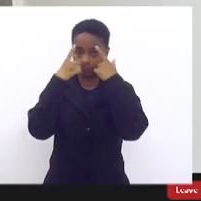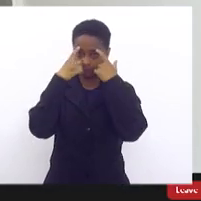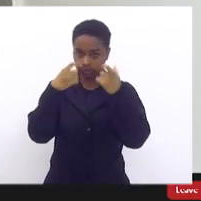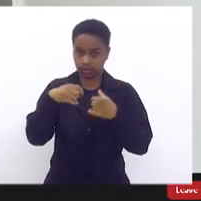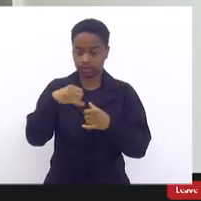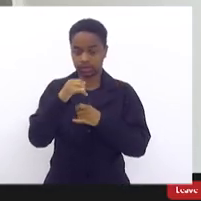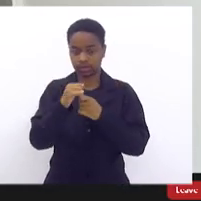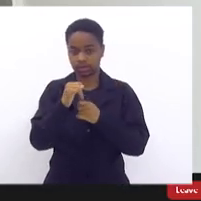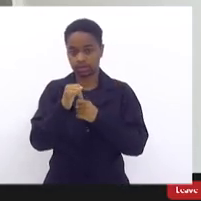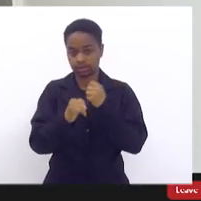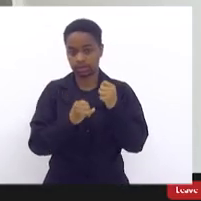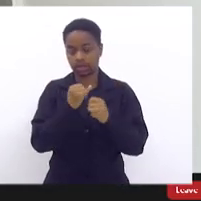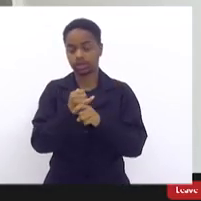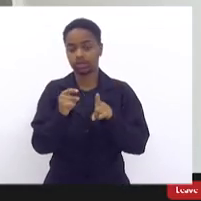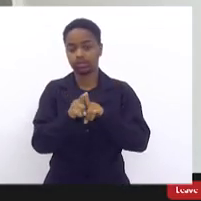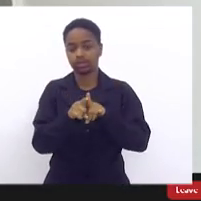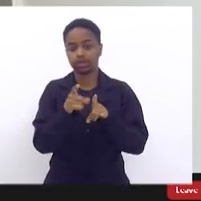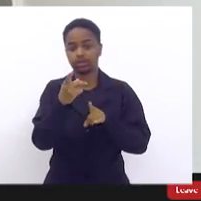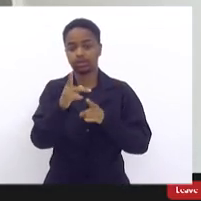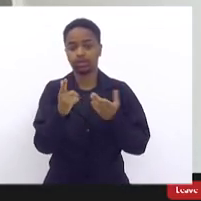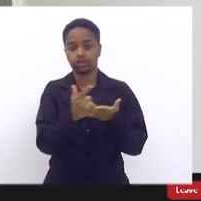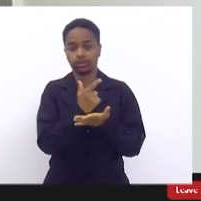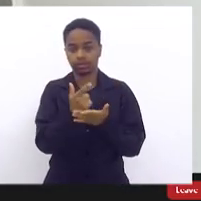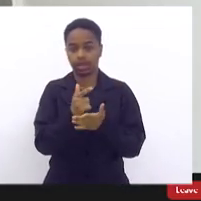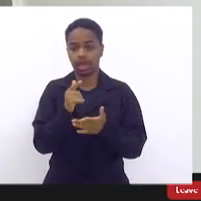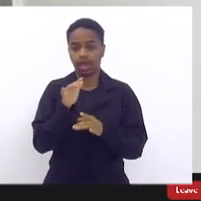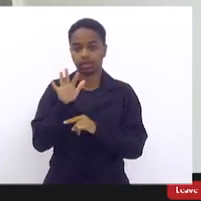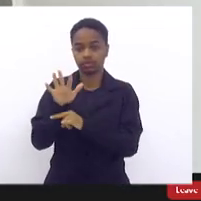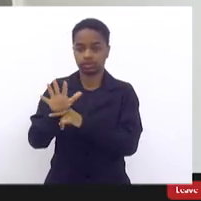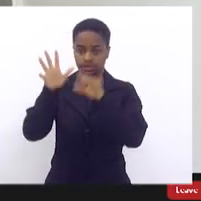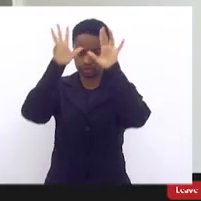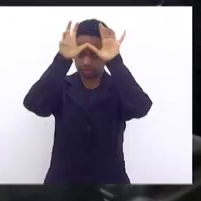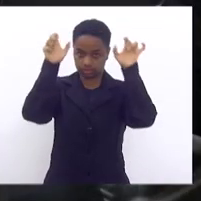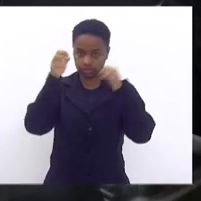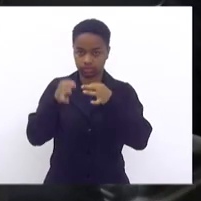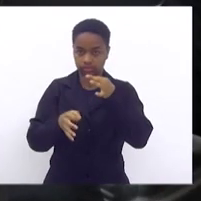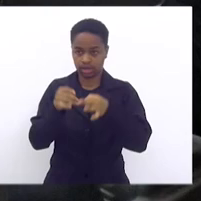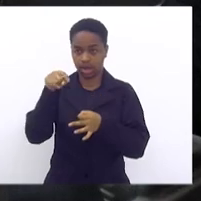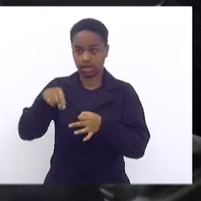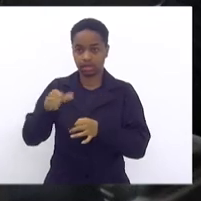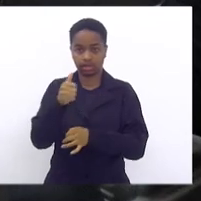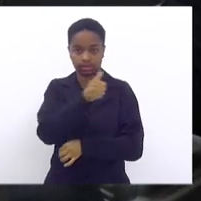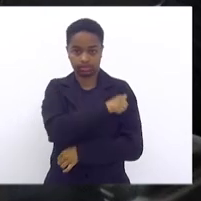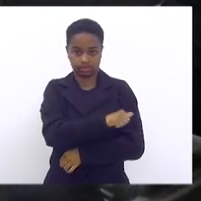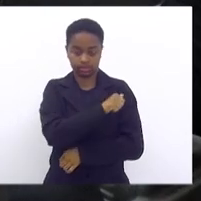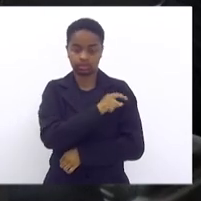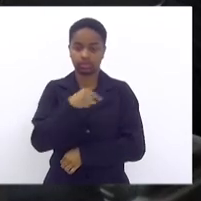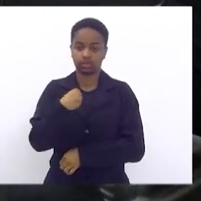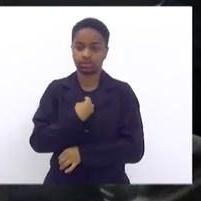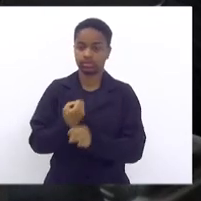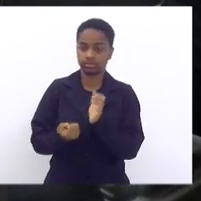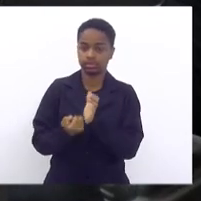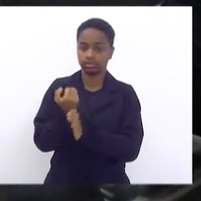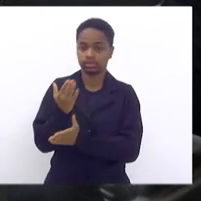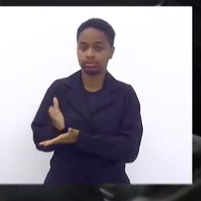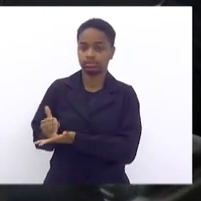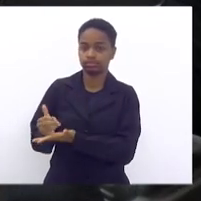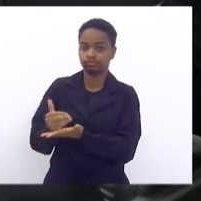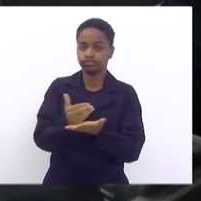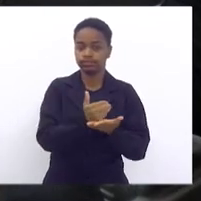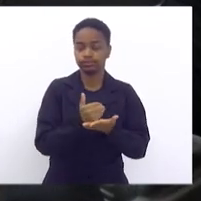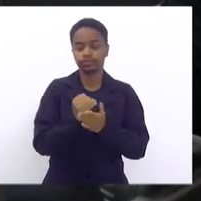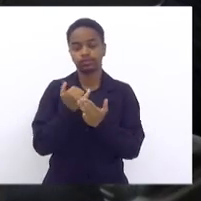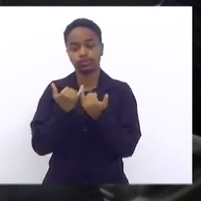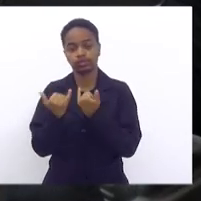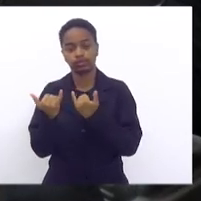seu livro vai ajudar muitíssimo o Tribunal de Justiça do Rio para a gente elaborar esse dossiê específico sobre esses dados